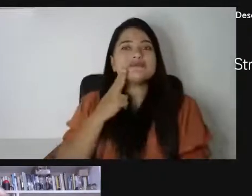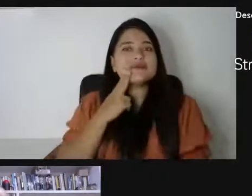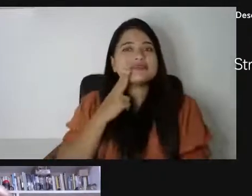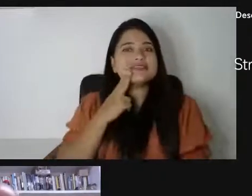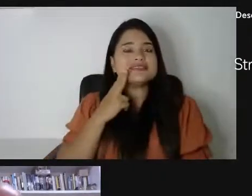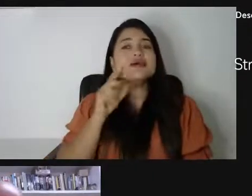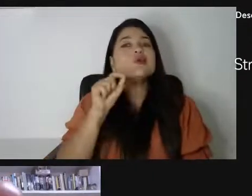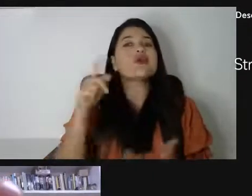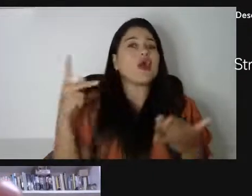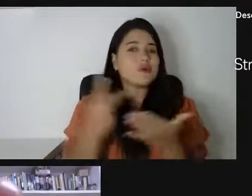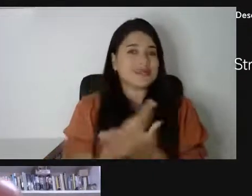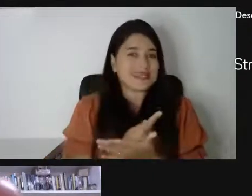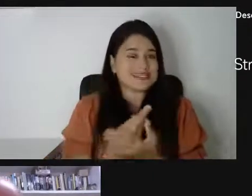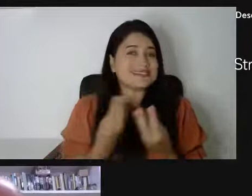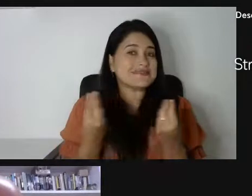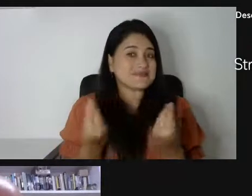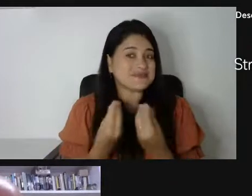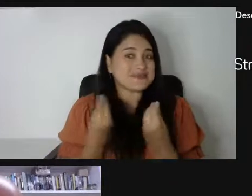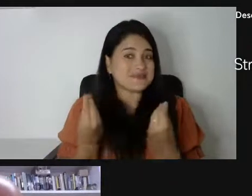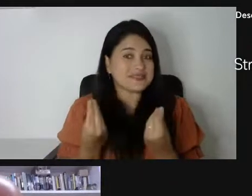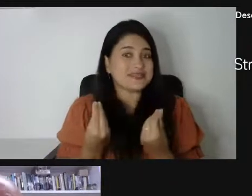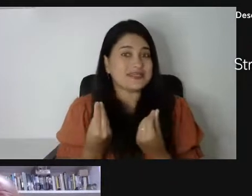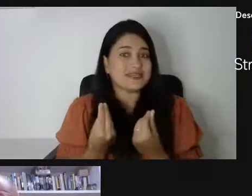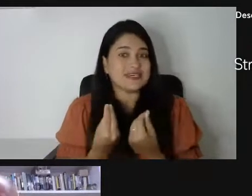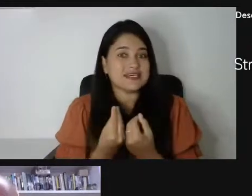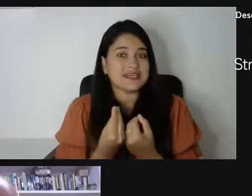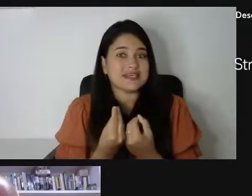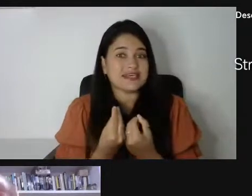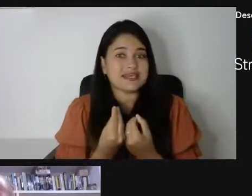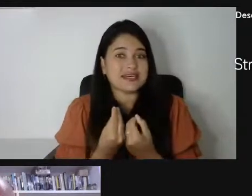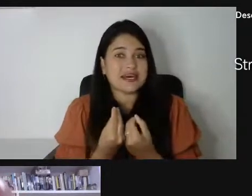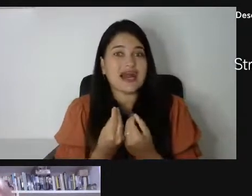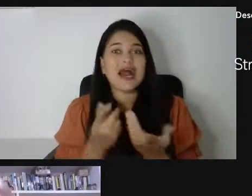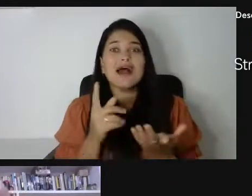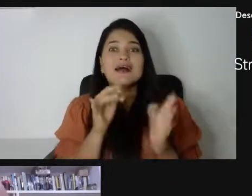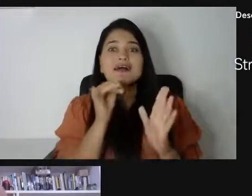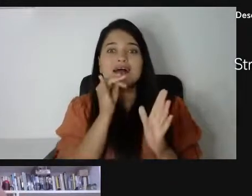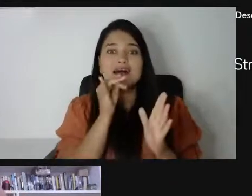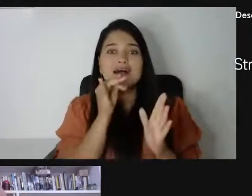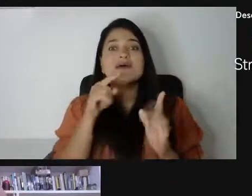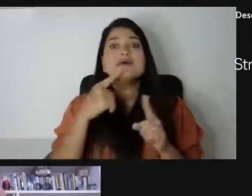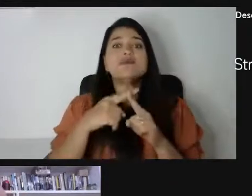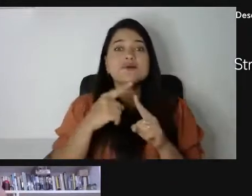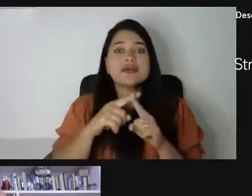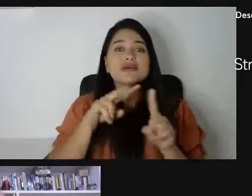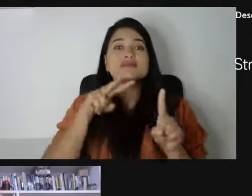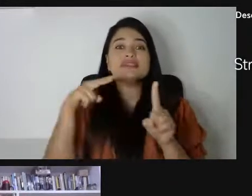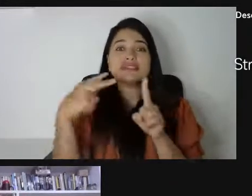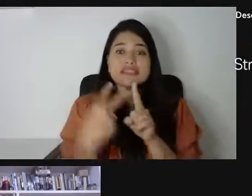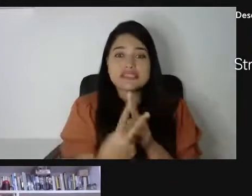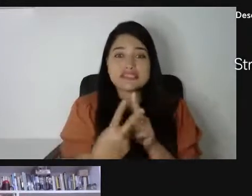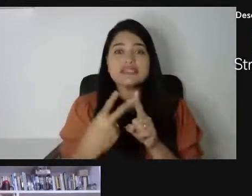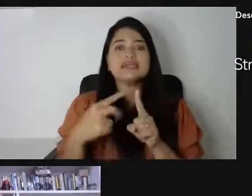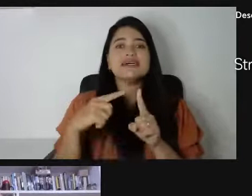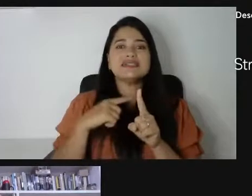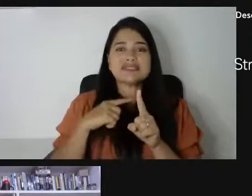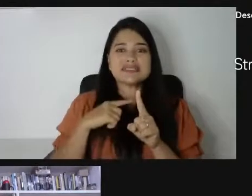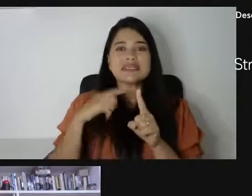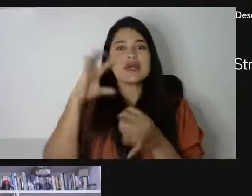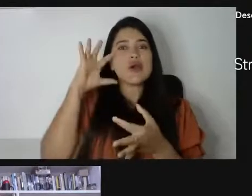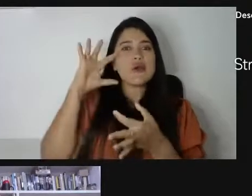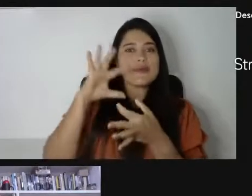coisas. Realmente, tem continuação aqui na... Não vi, principalmente por uma perspectiva bakhtiniana Isso. que fala em compreensão